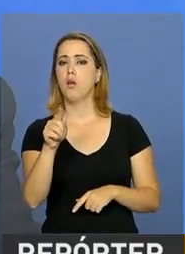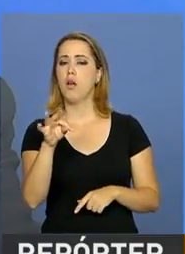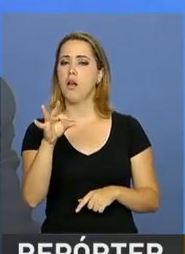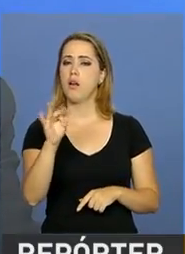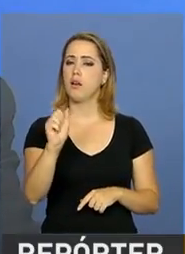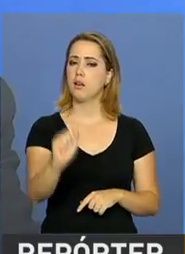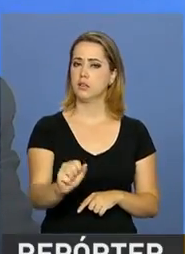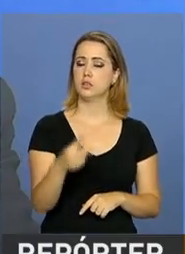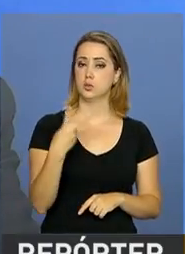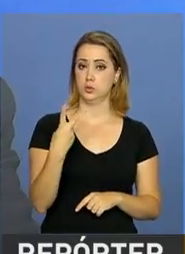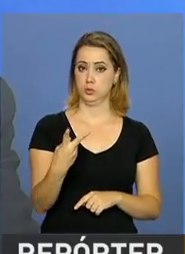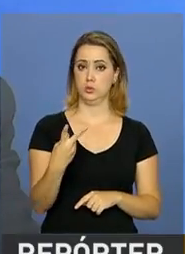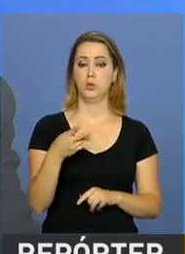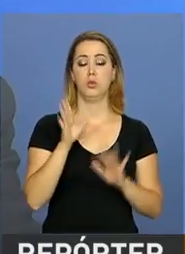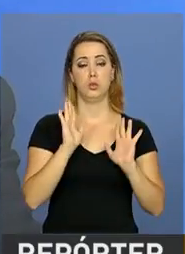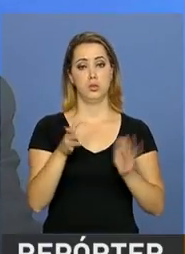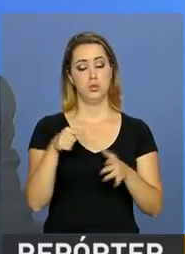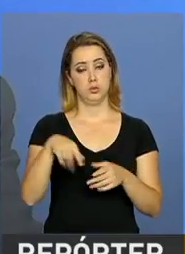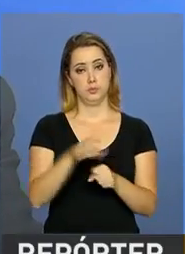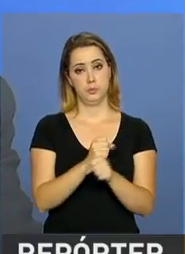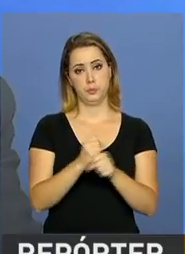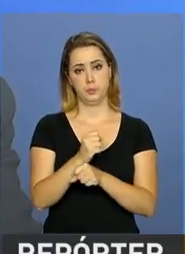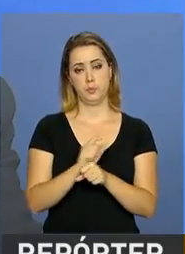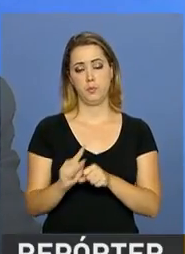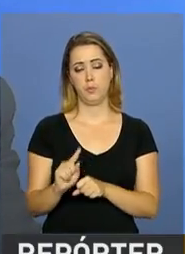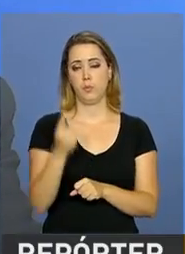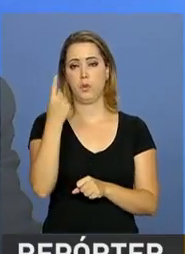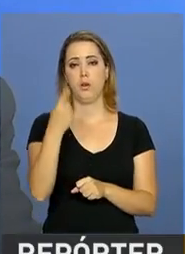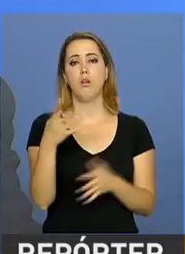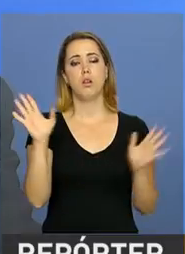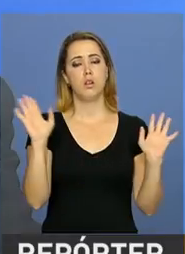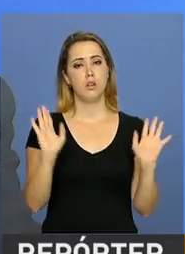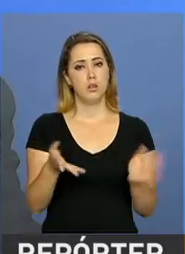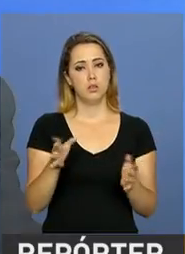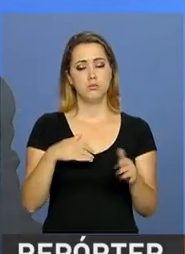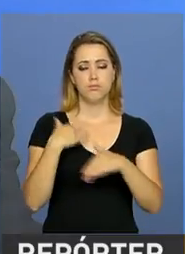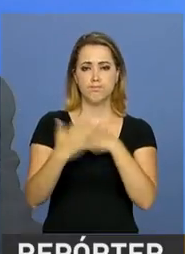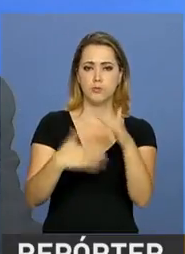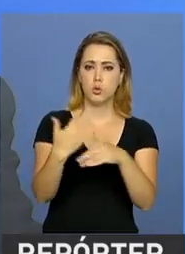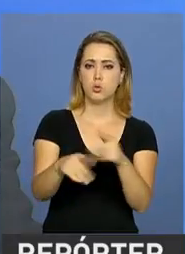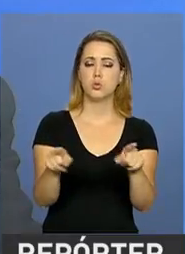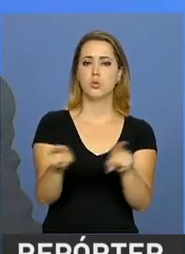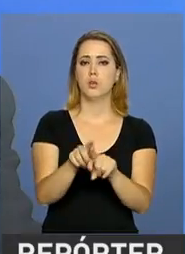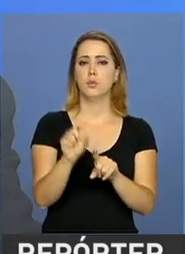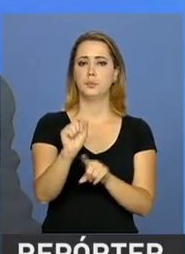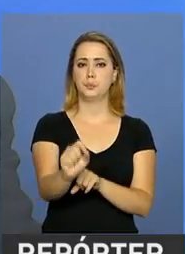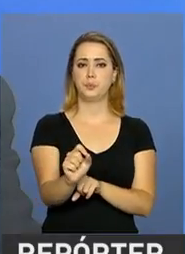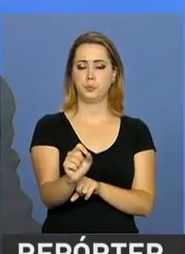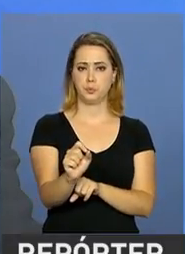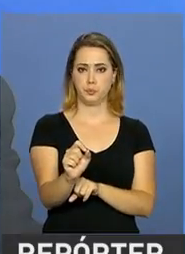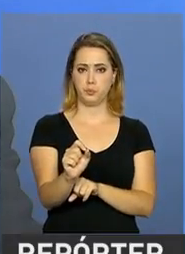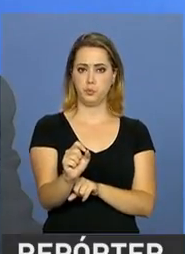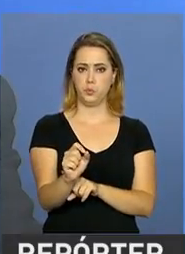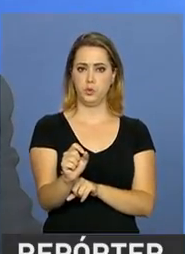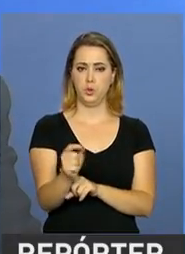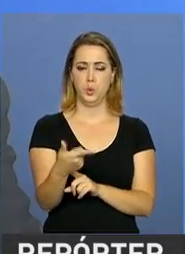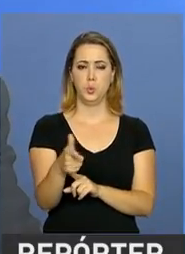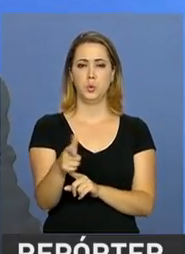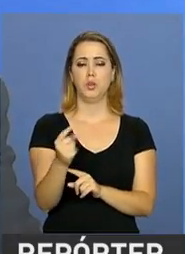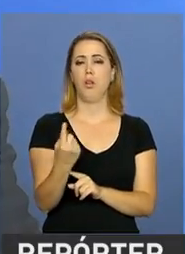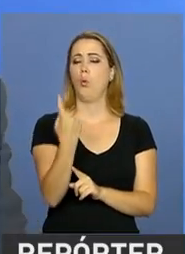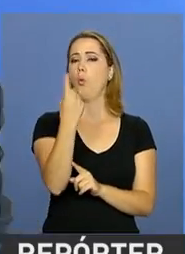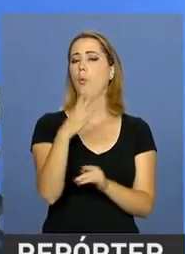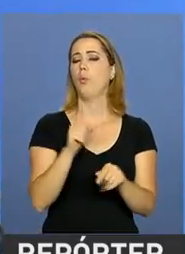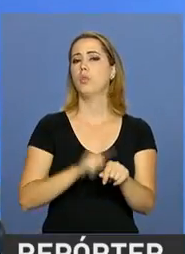ser operada lançada esse ano ela em primeiro lugar ela será contínua Ela será contínua ela não vai ter um período